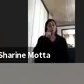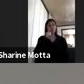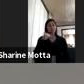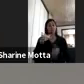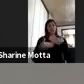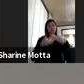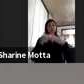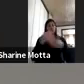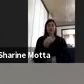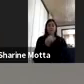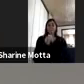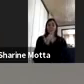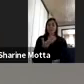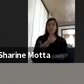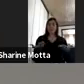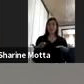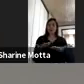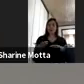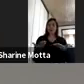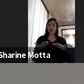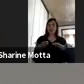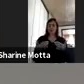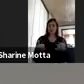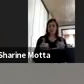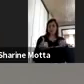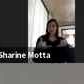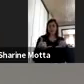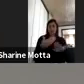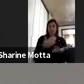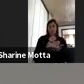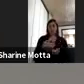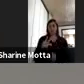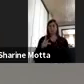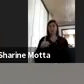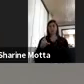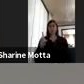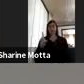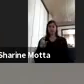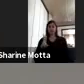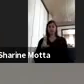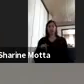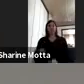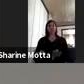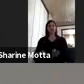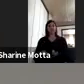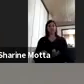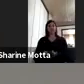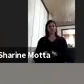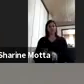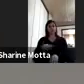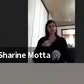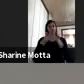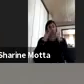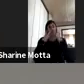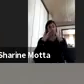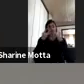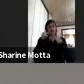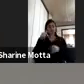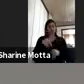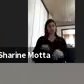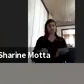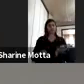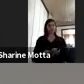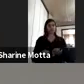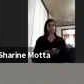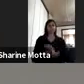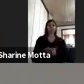de PDV, layoffs, etc. Então, é uma questão que nós temos de acompanhar. Um outro fato que eu